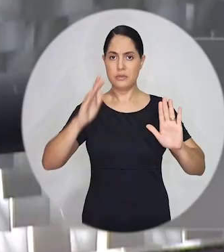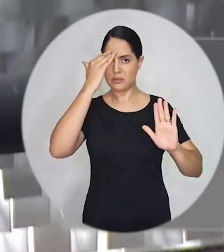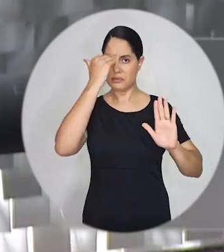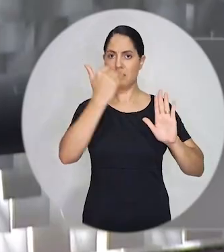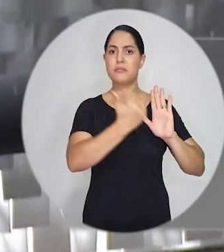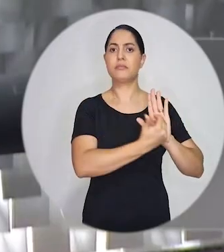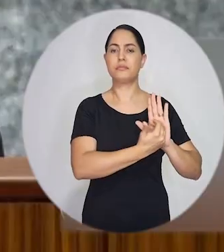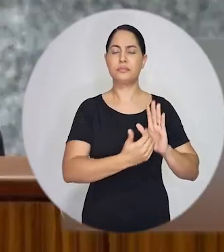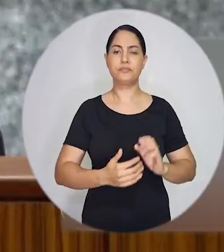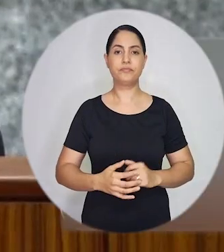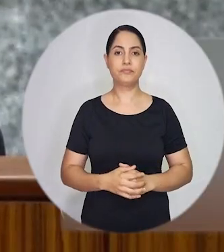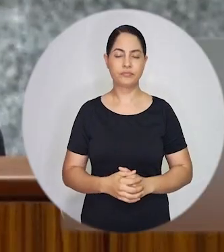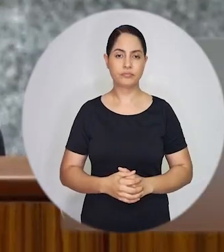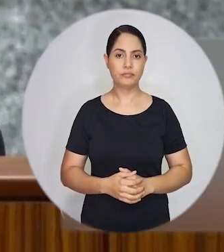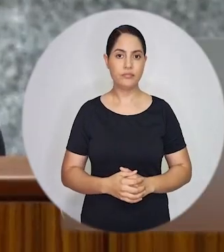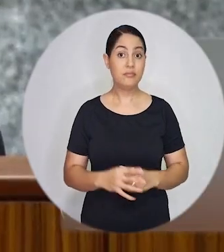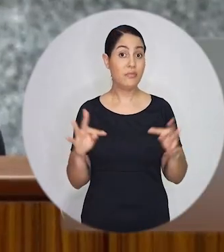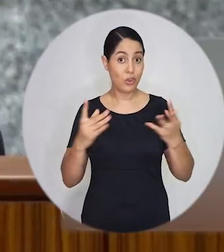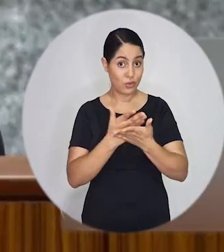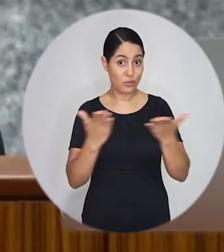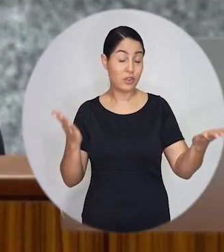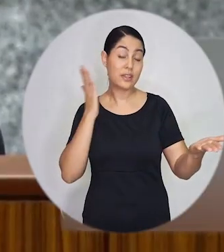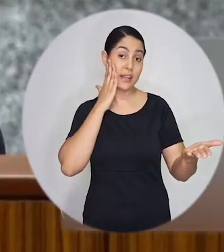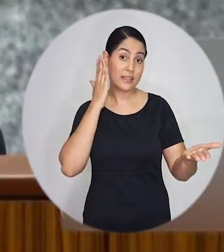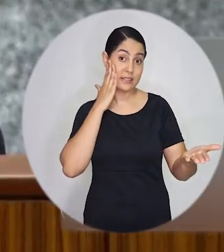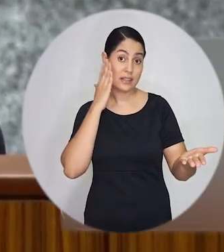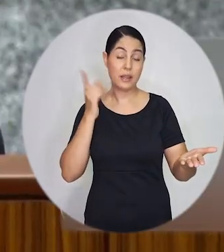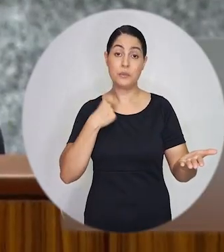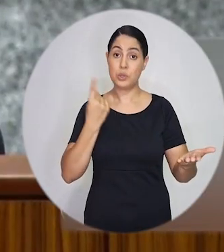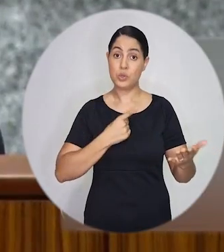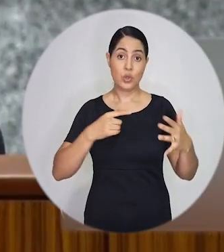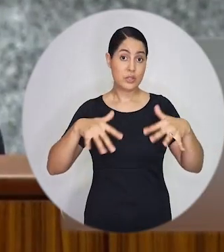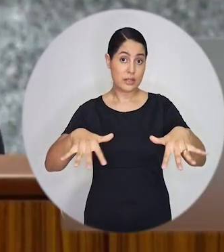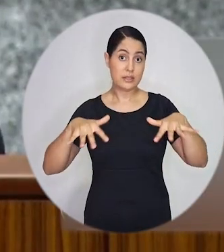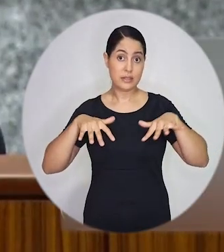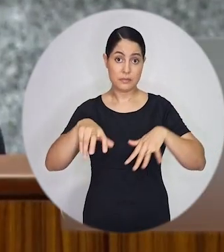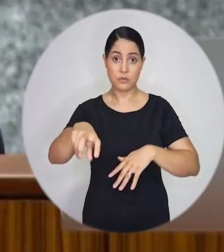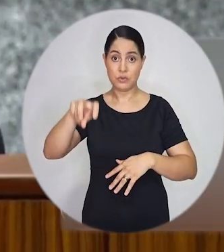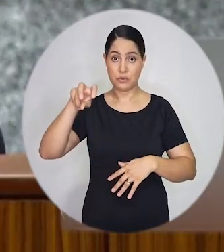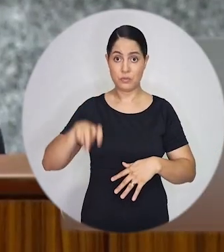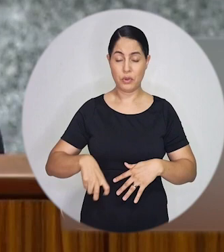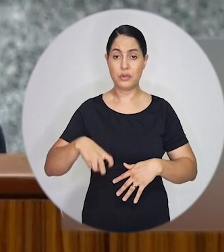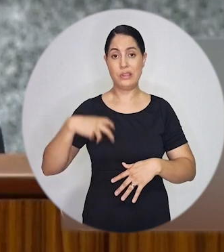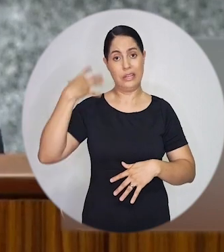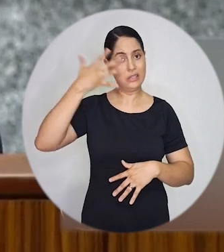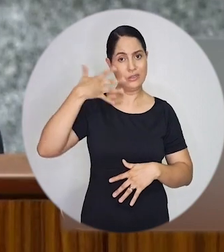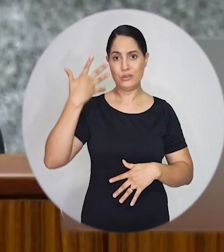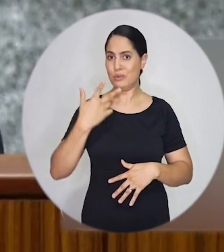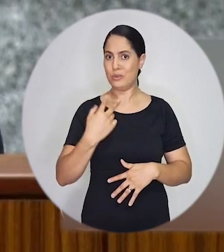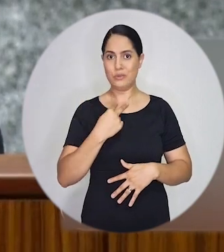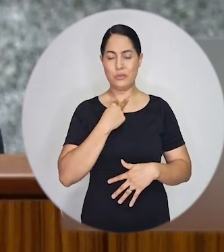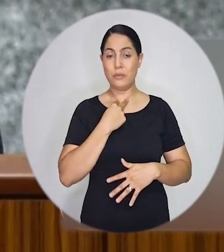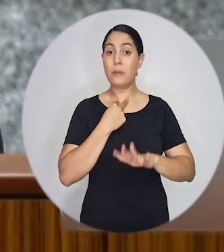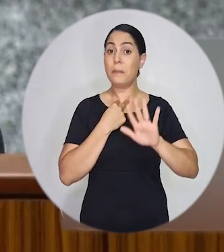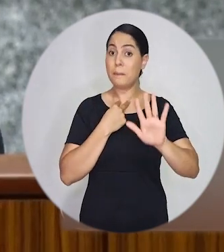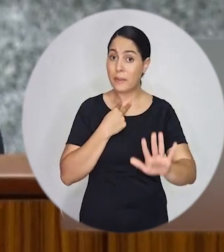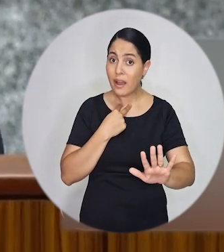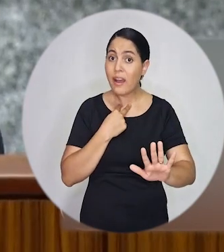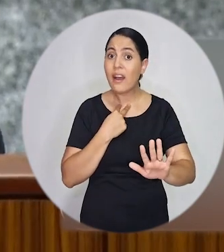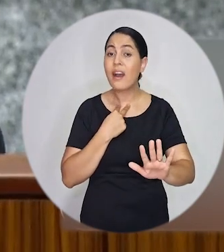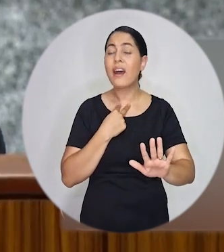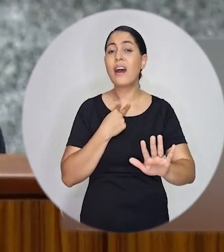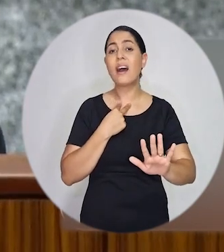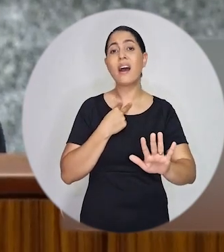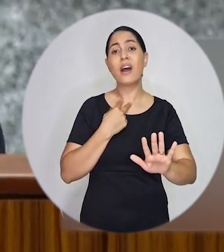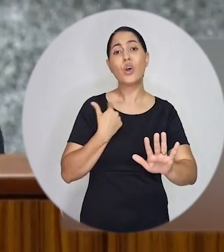as leis do país. Todos sabem que na cerimônia de posse não costumamos fazer discursos.